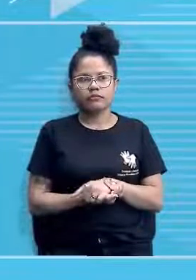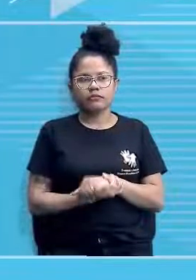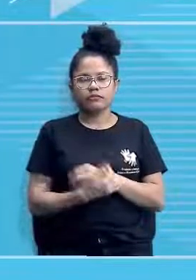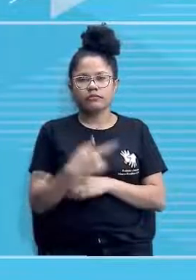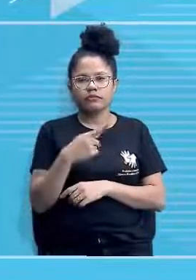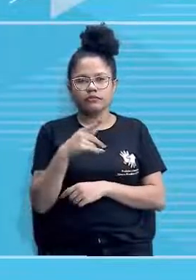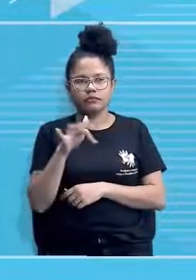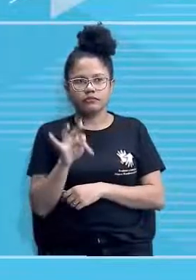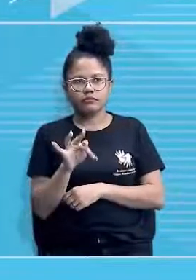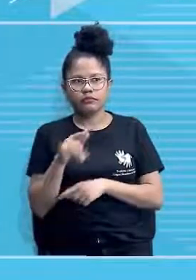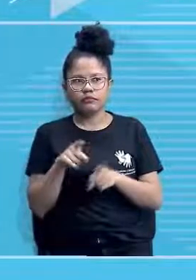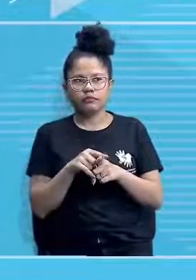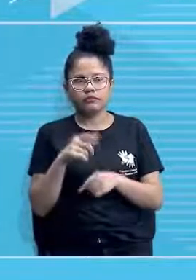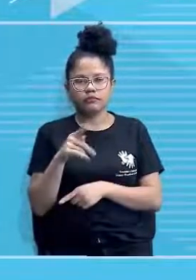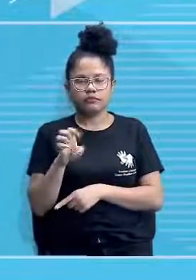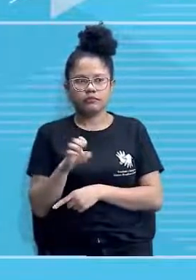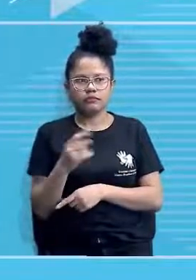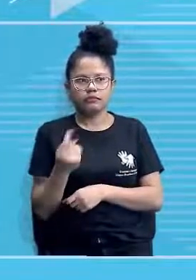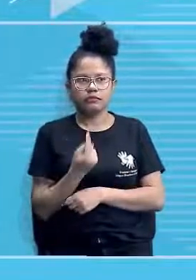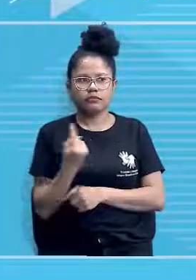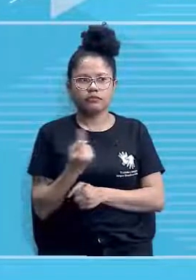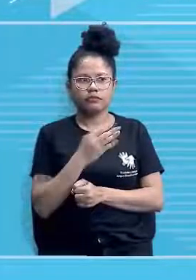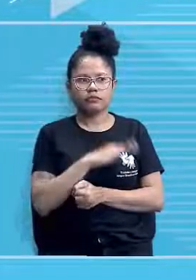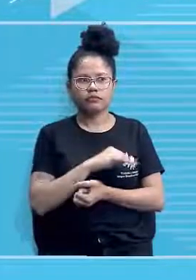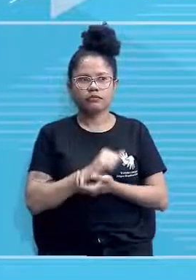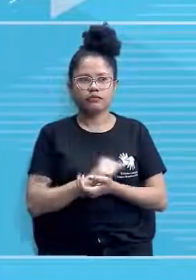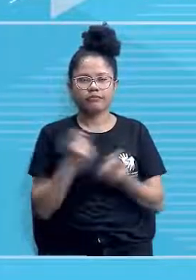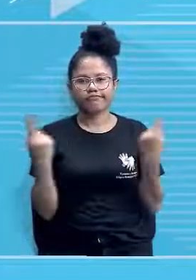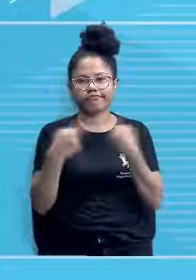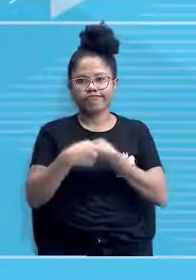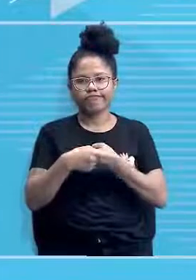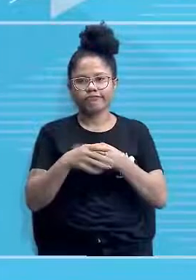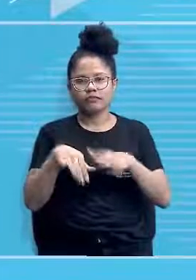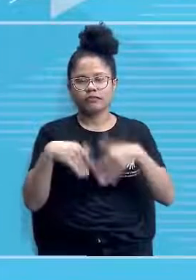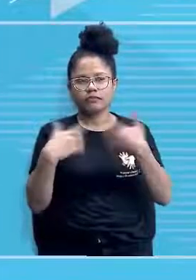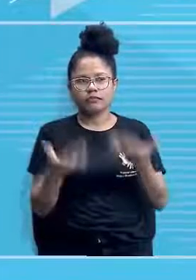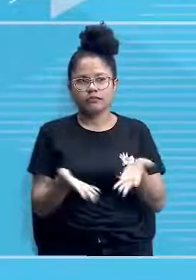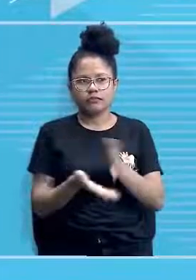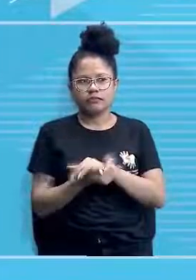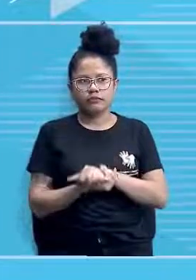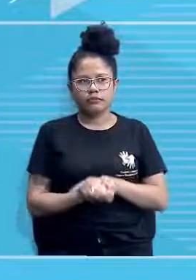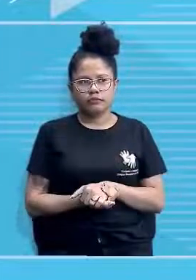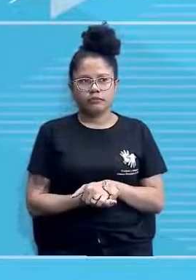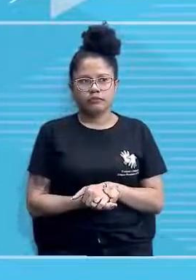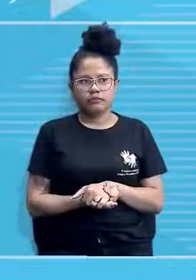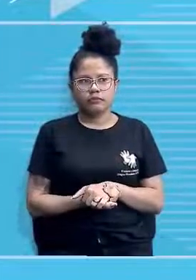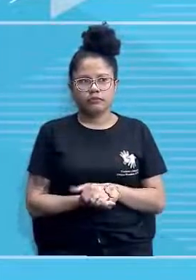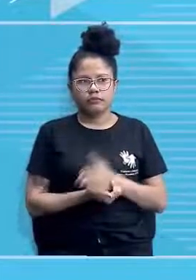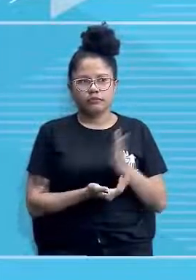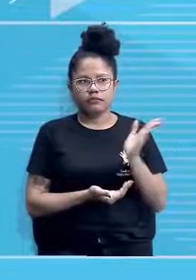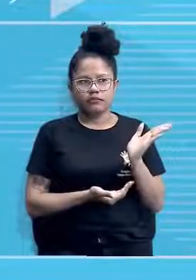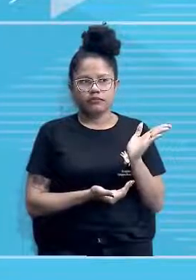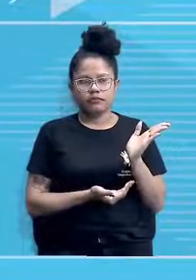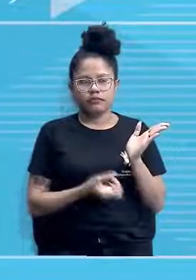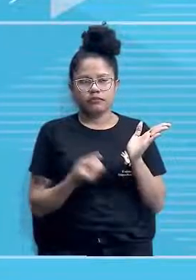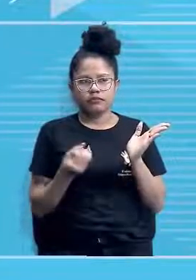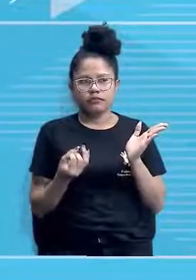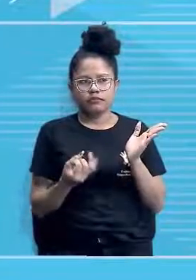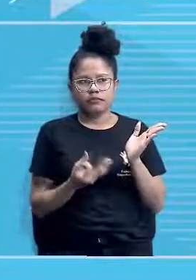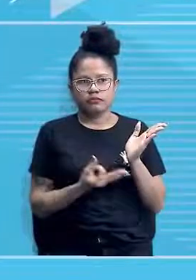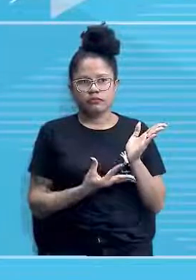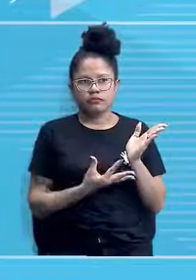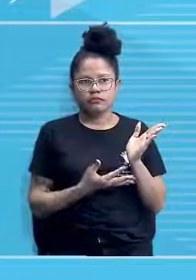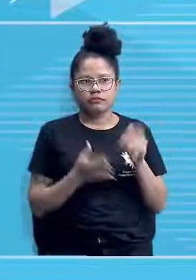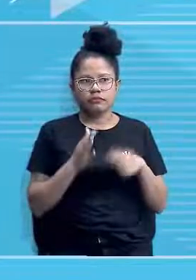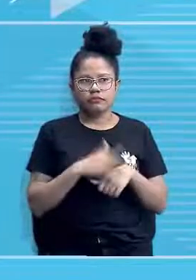fusão ebulição o único critério que é inversamente proporcional é justamente o número de ramificações o